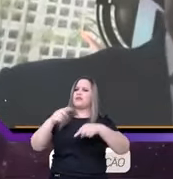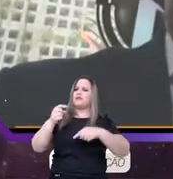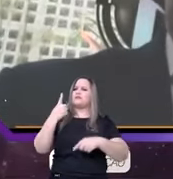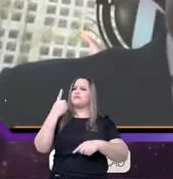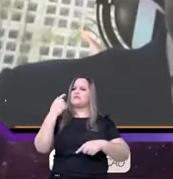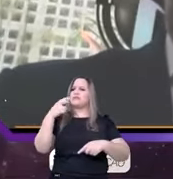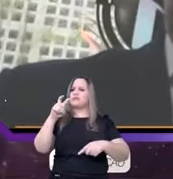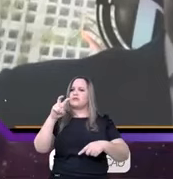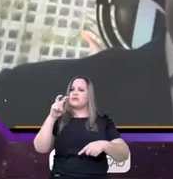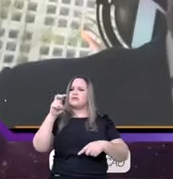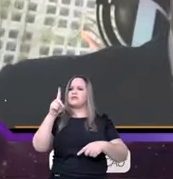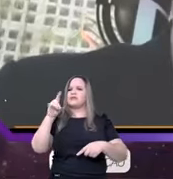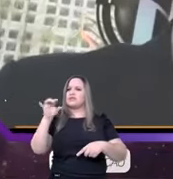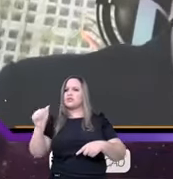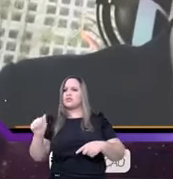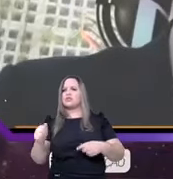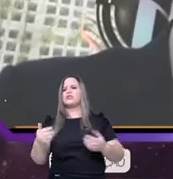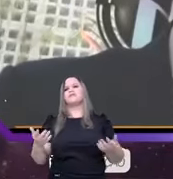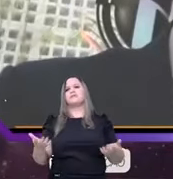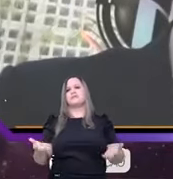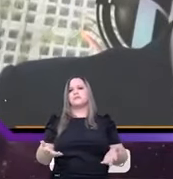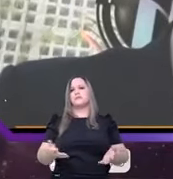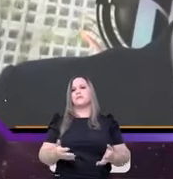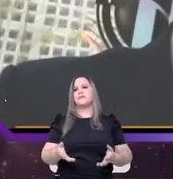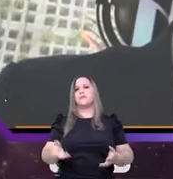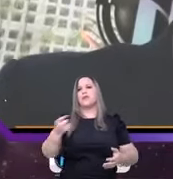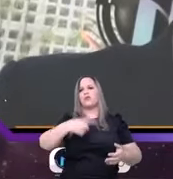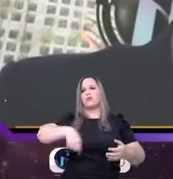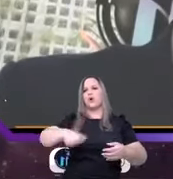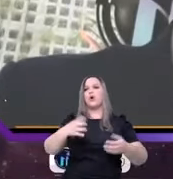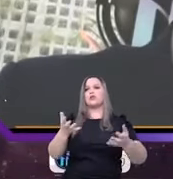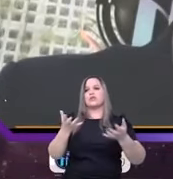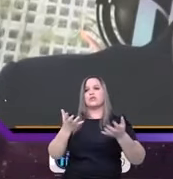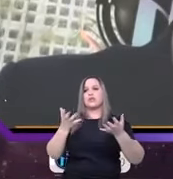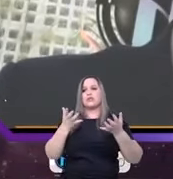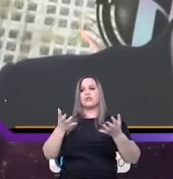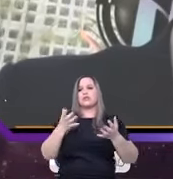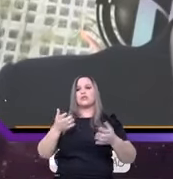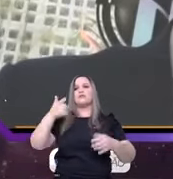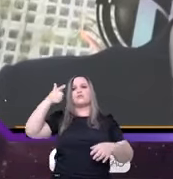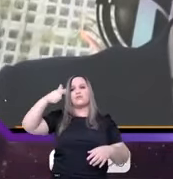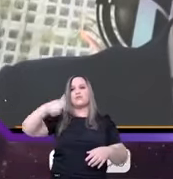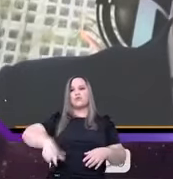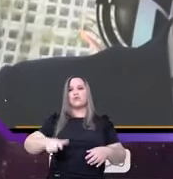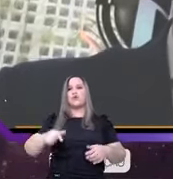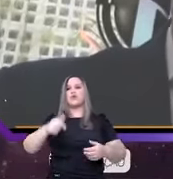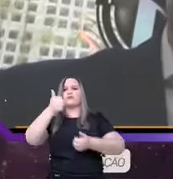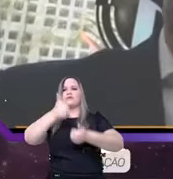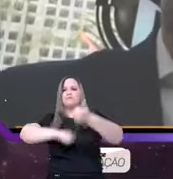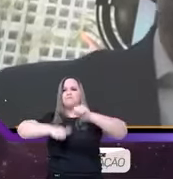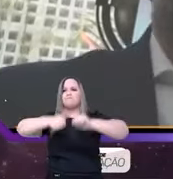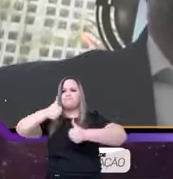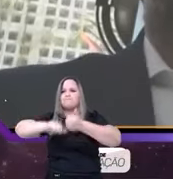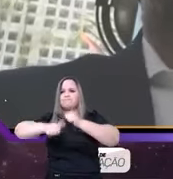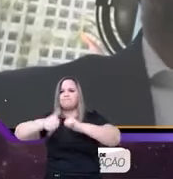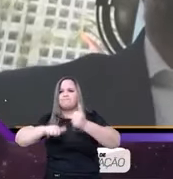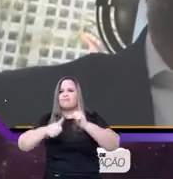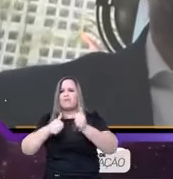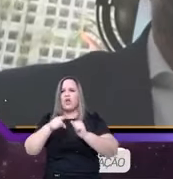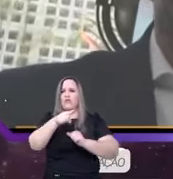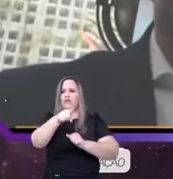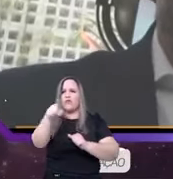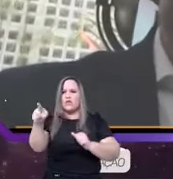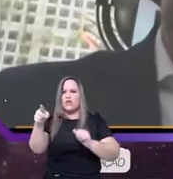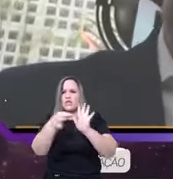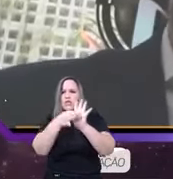intenção é que nós tenhamos a possibilidade de avaliação de todas as sugestões que